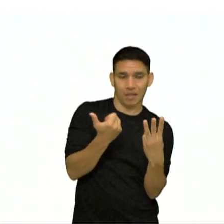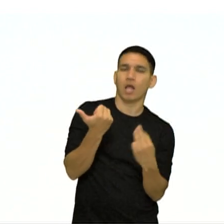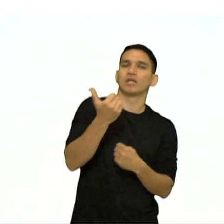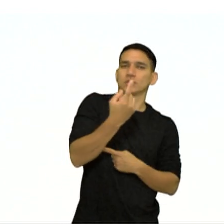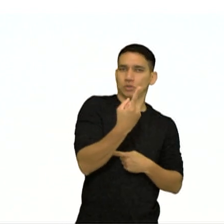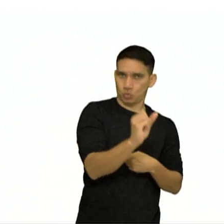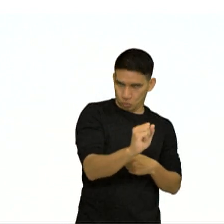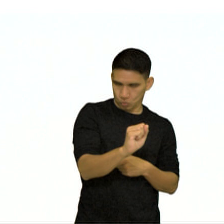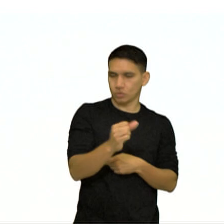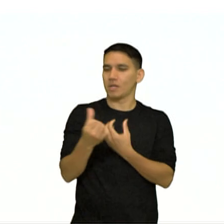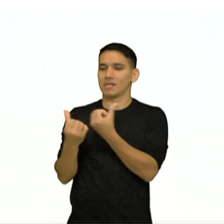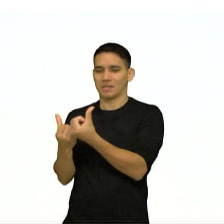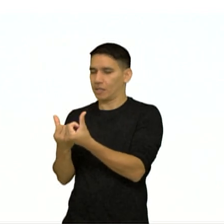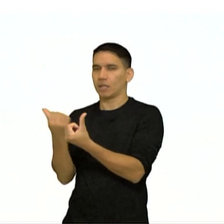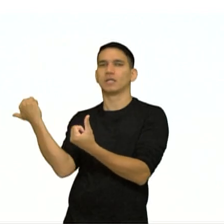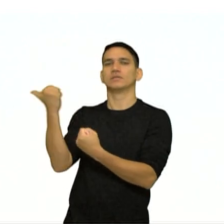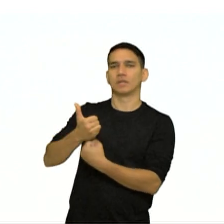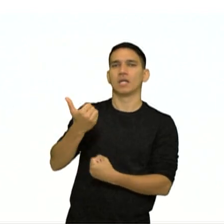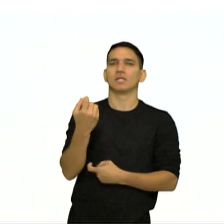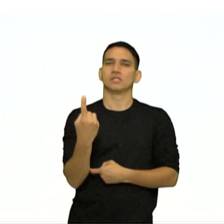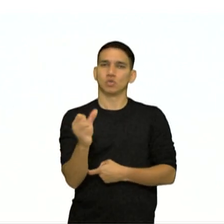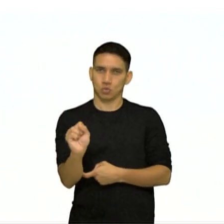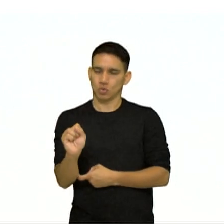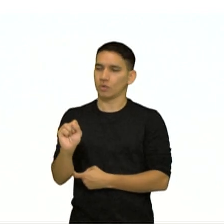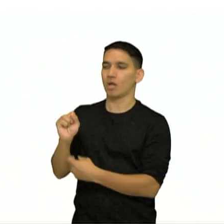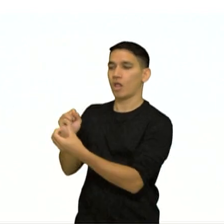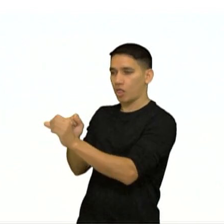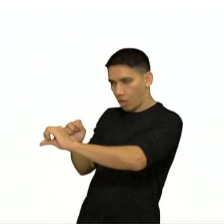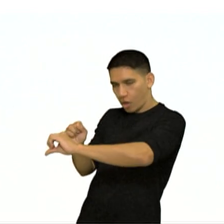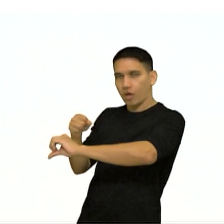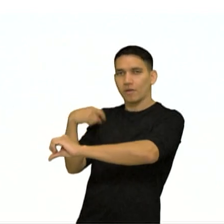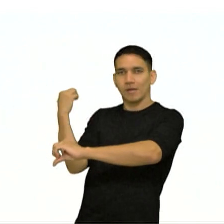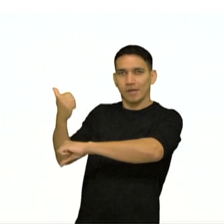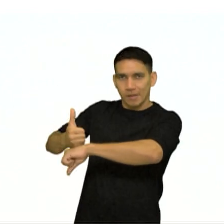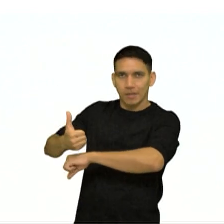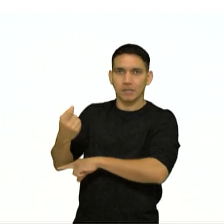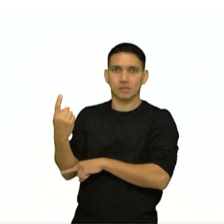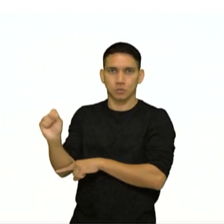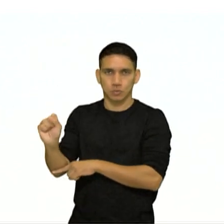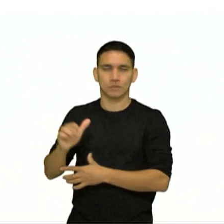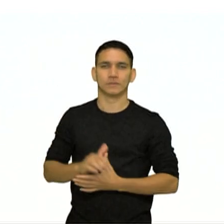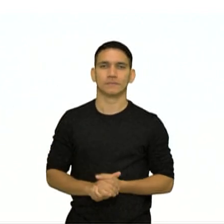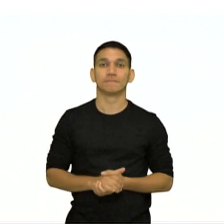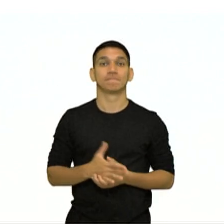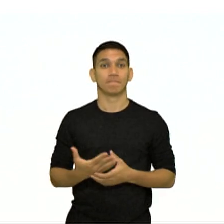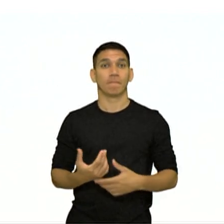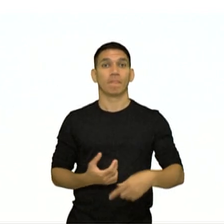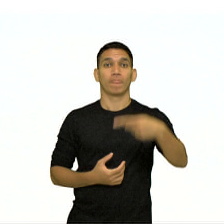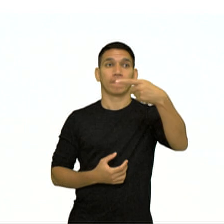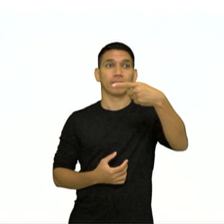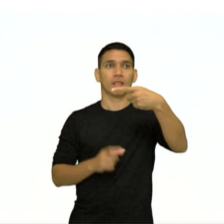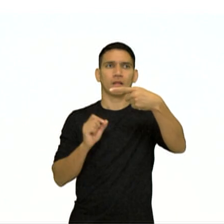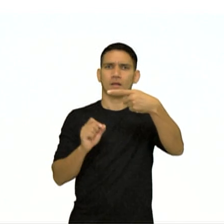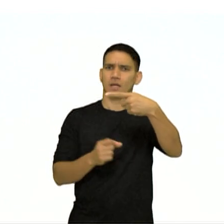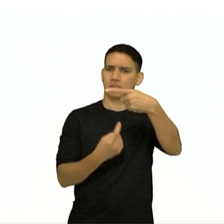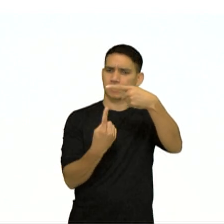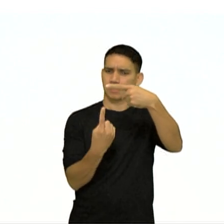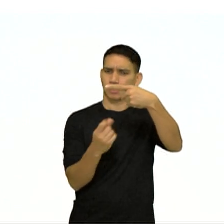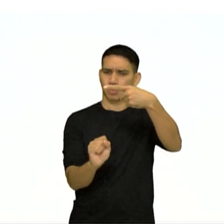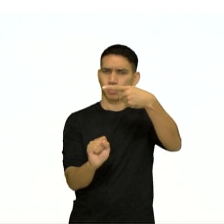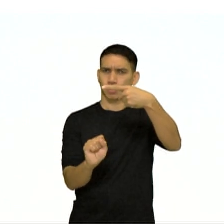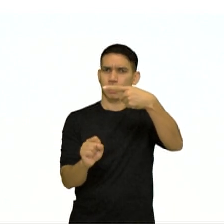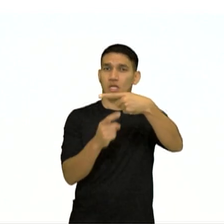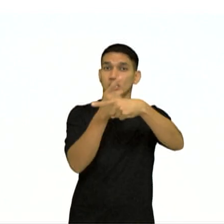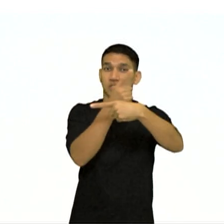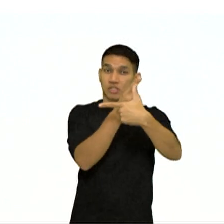escrever 18 no lugar do seis eu vou escrever 18 e no lugar de novo eu vou escrever 18 há 18 / 3 é